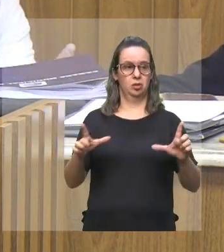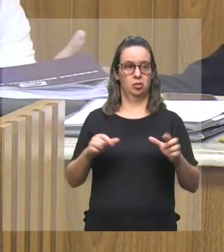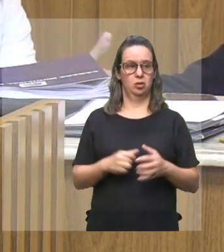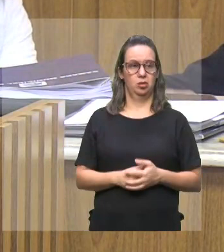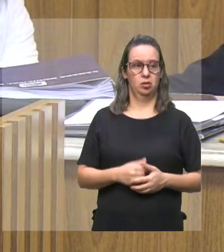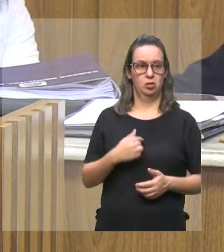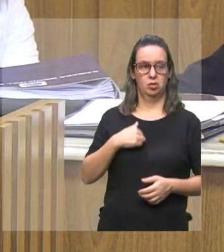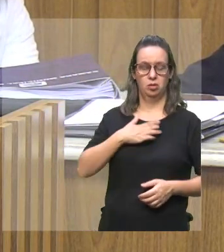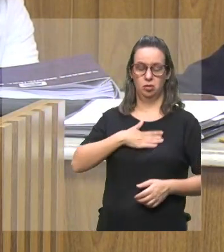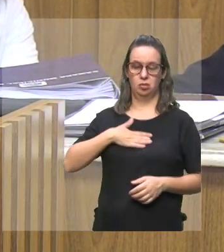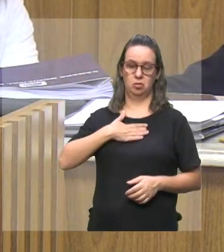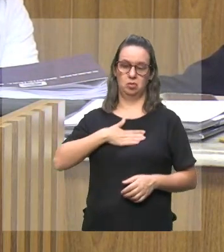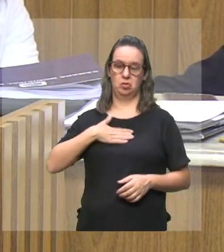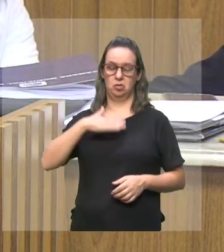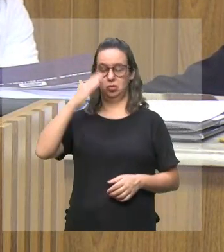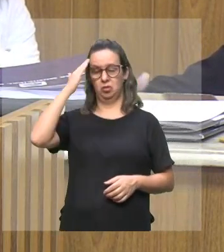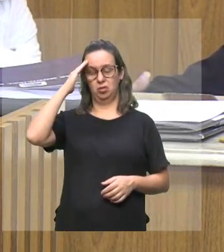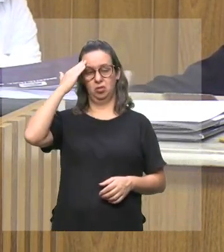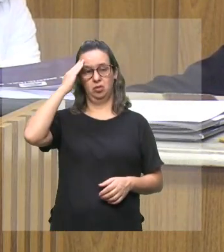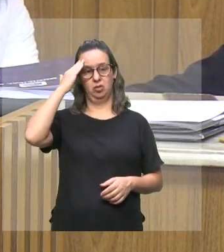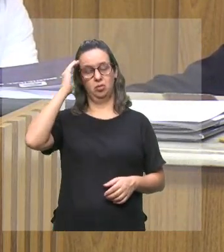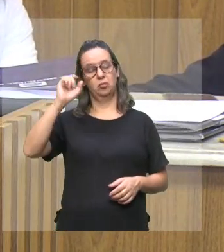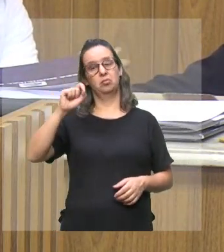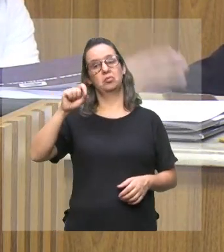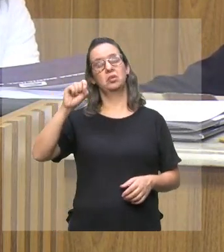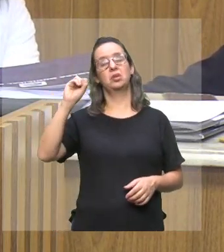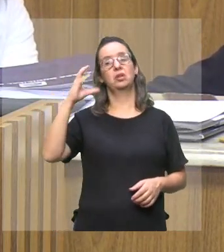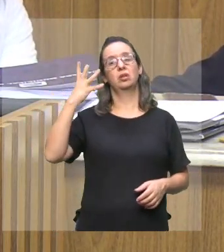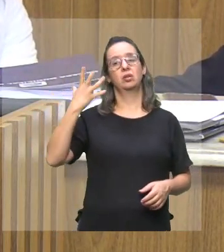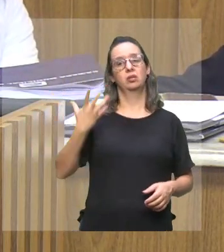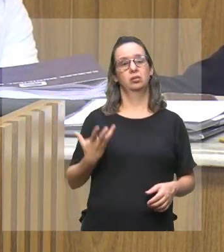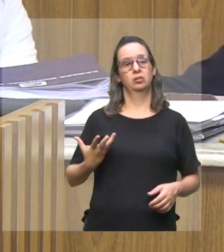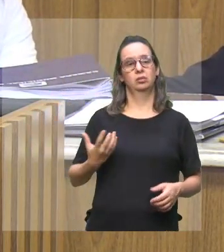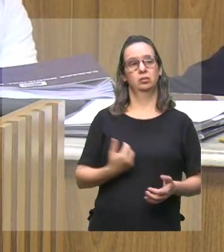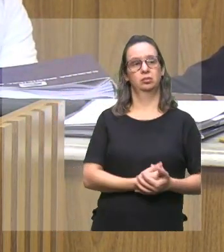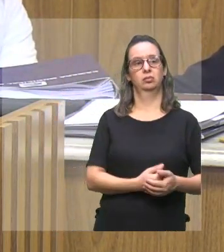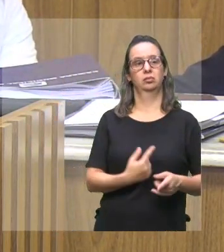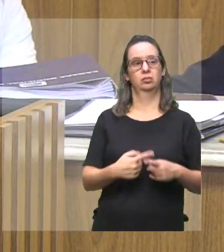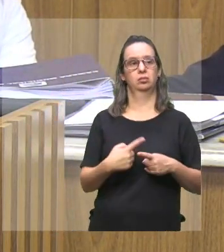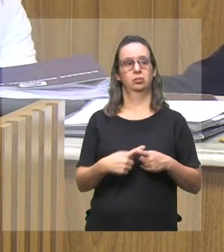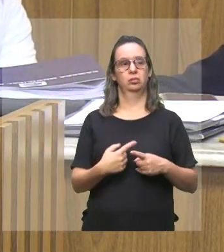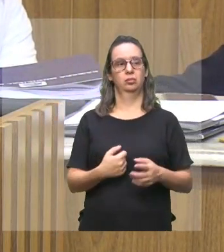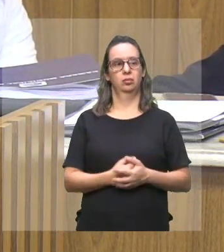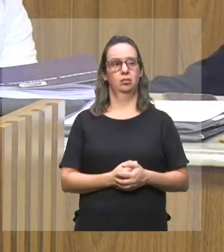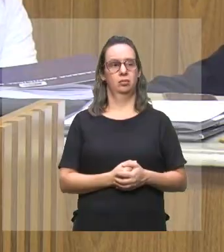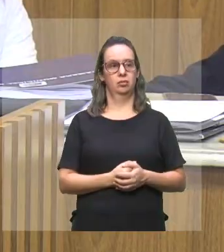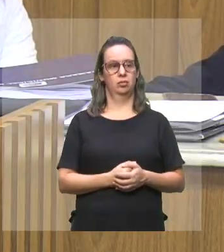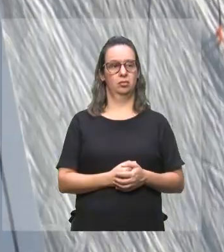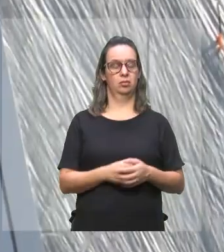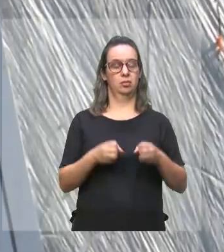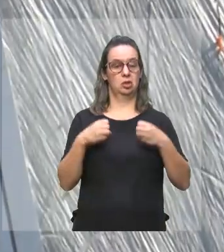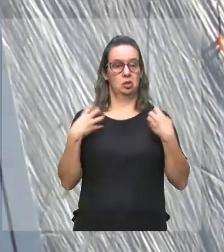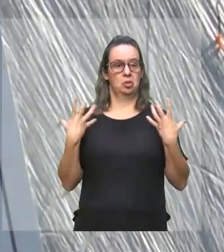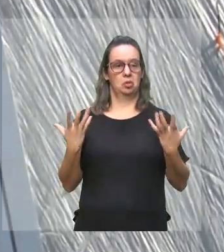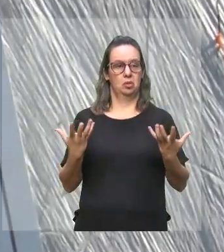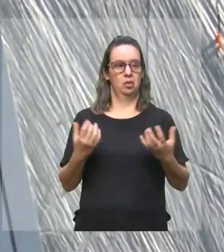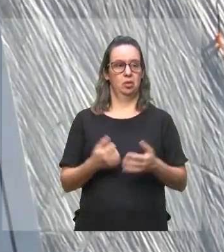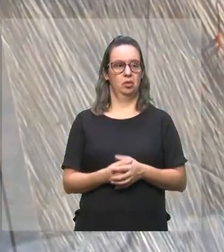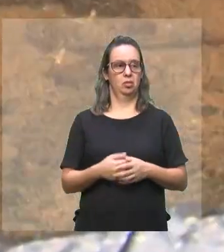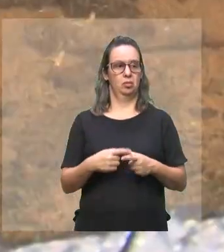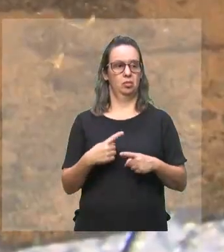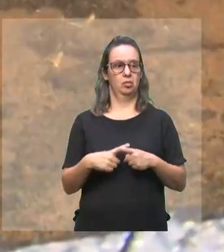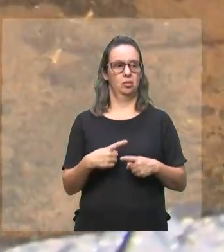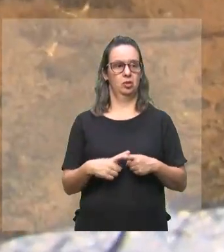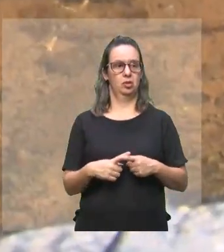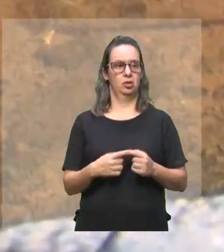mais, saber um pouquinho melhor o que, que aconteceu, né? O porquê que, por qual motivo que a horta